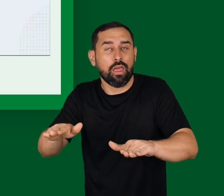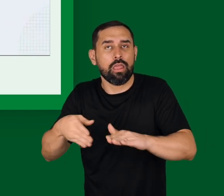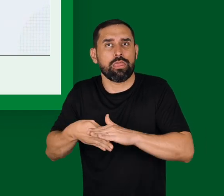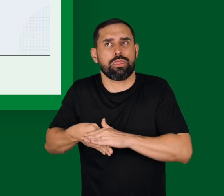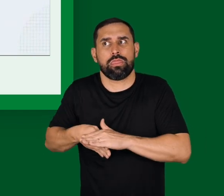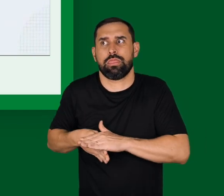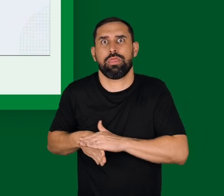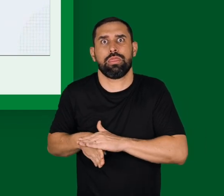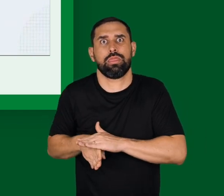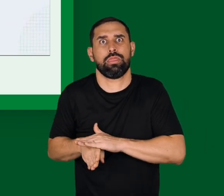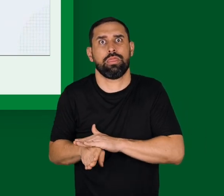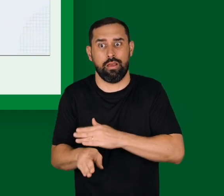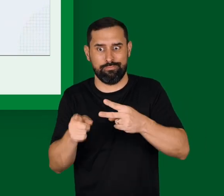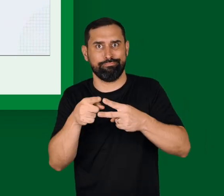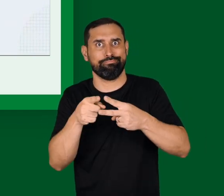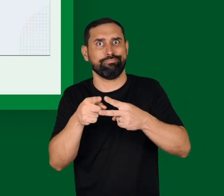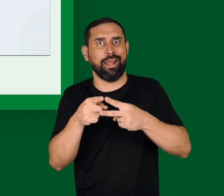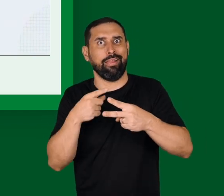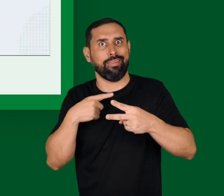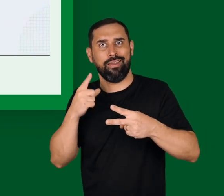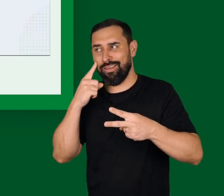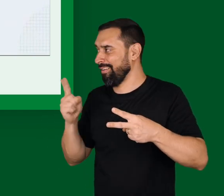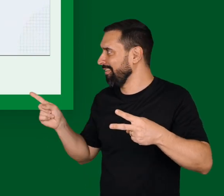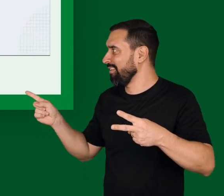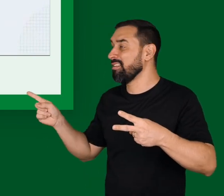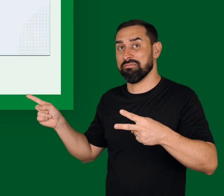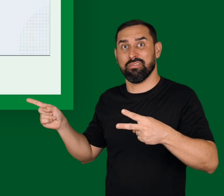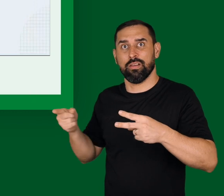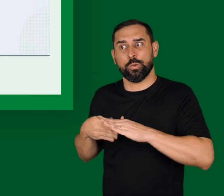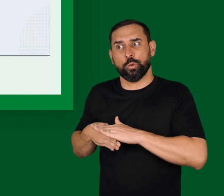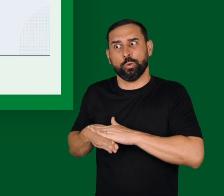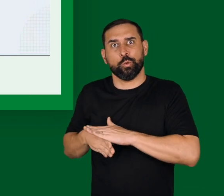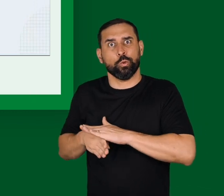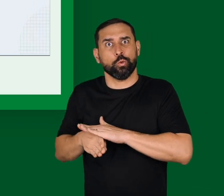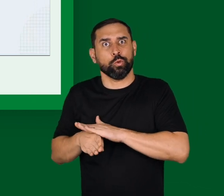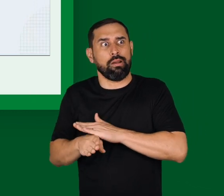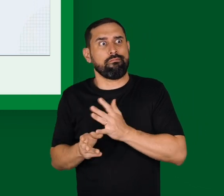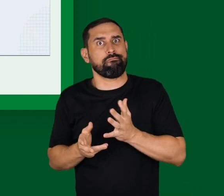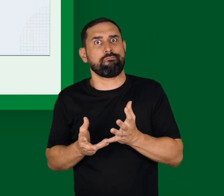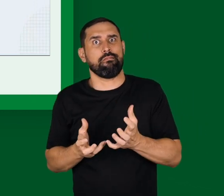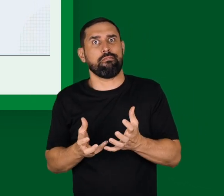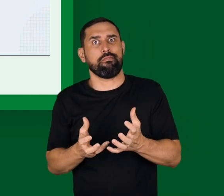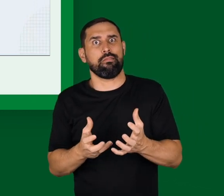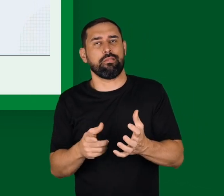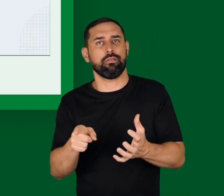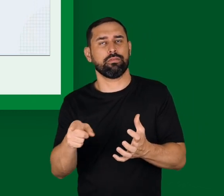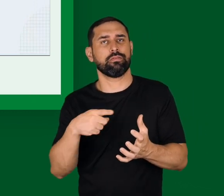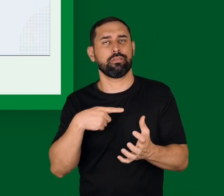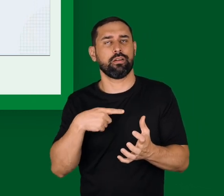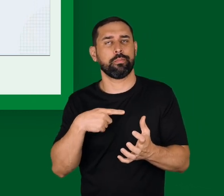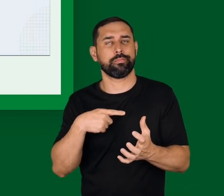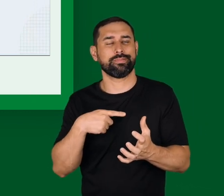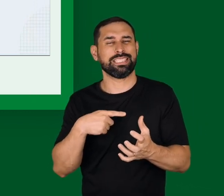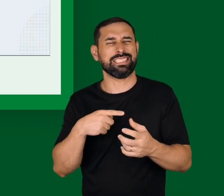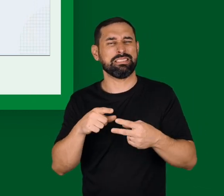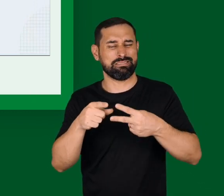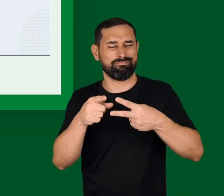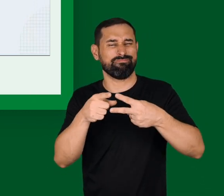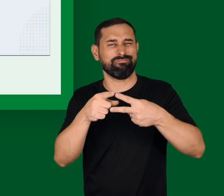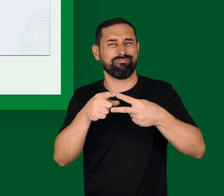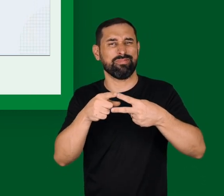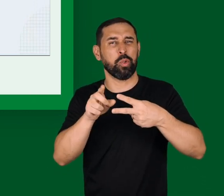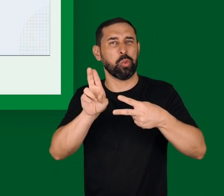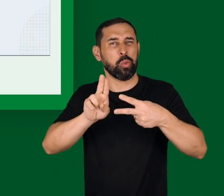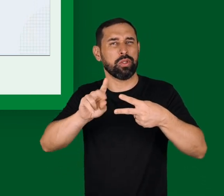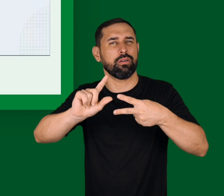a abstinência. O fentanil é uma droga que após 7 dias do seu uso, né, em crianças ela leva a muita abstinência